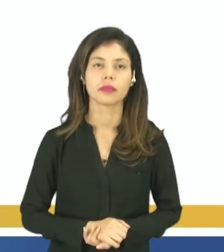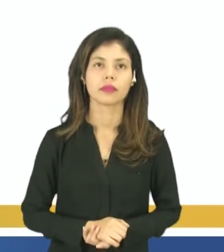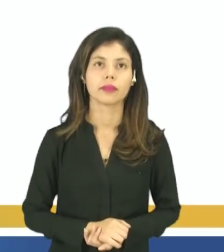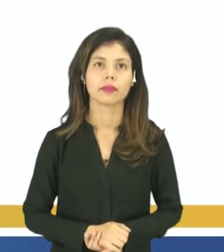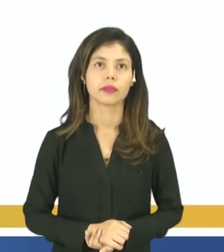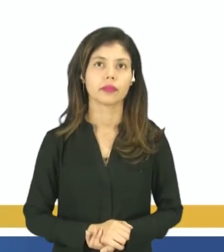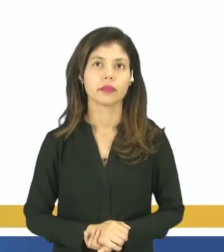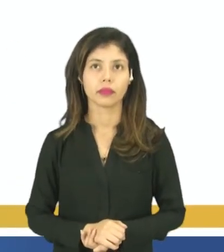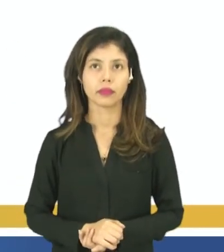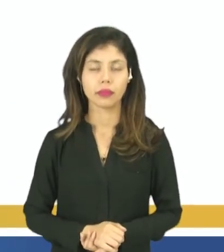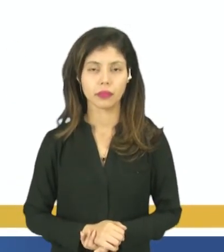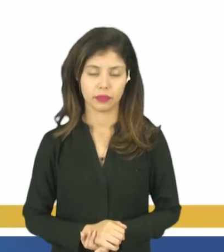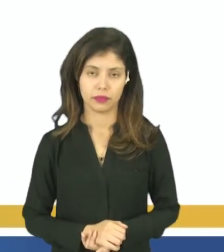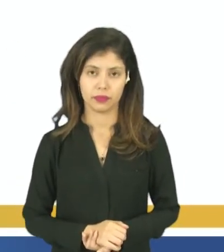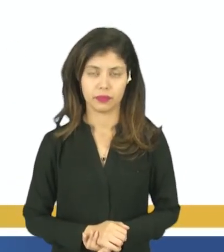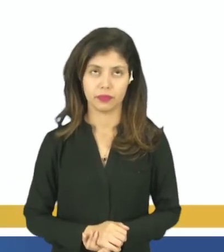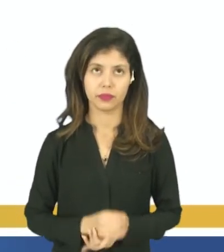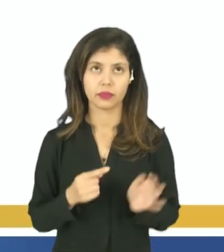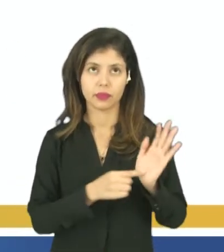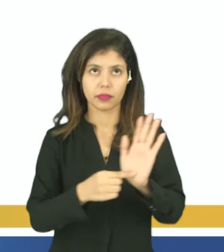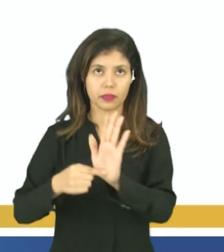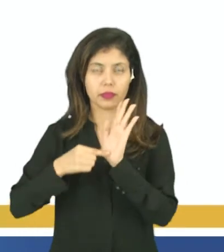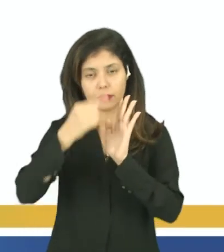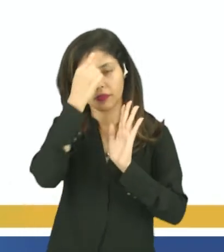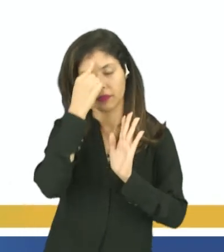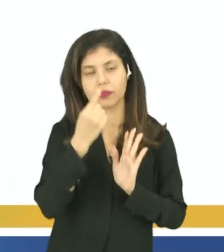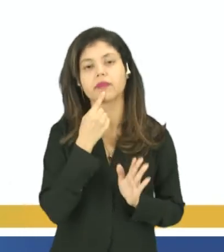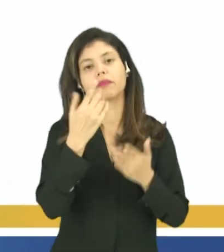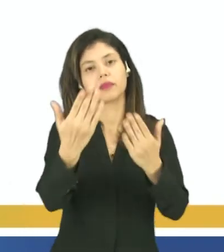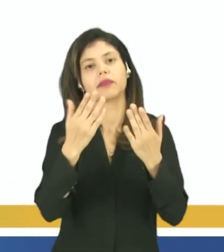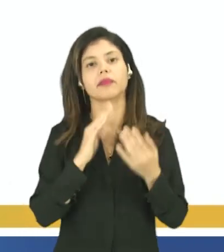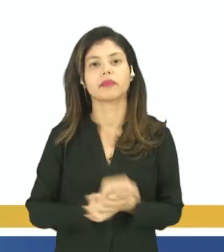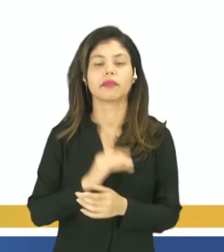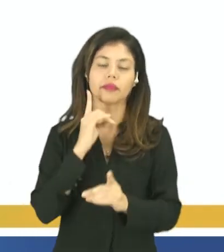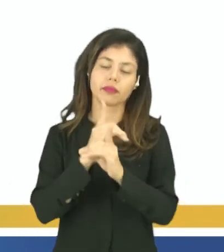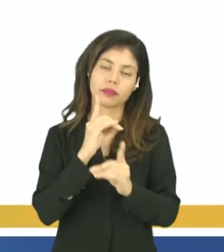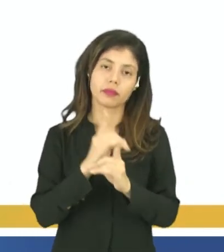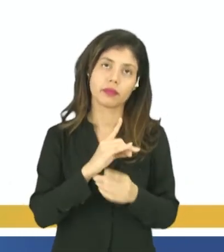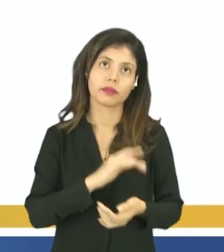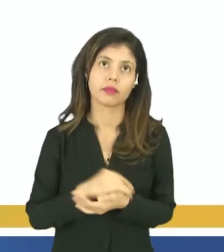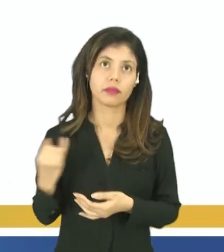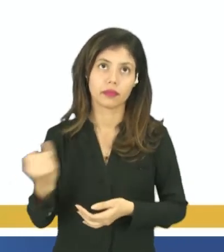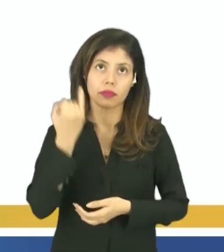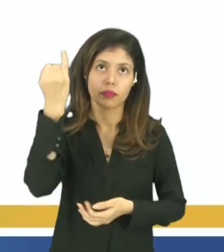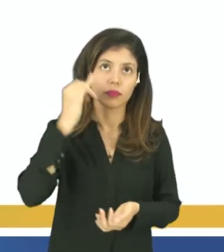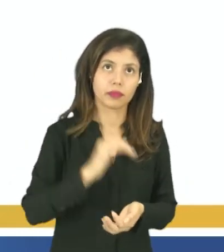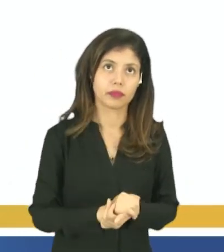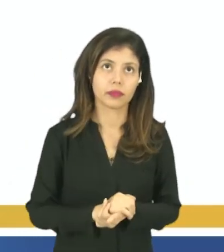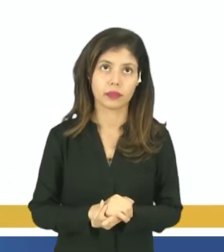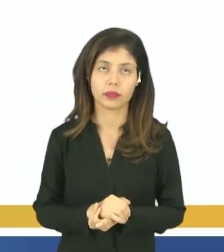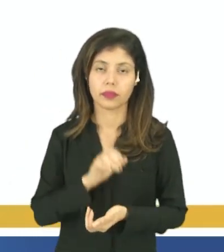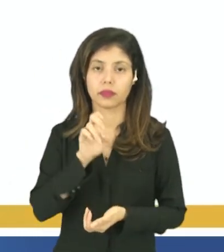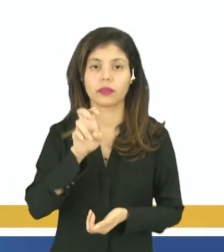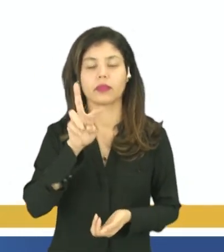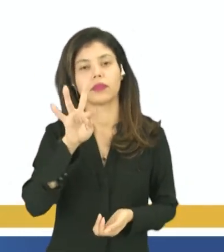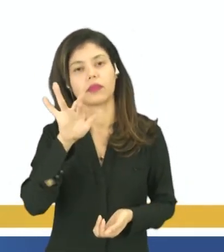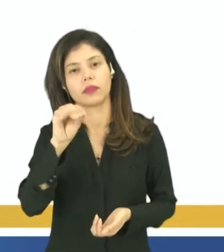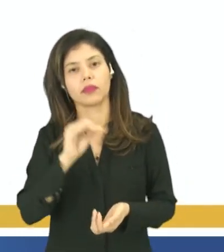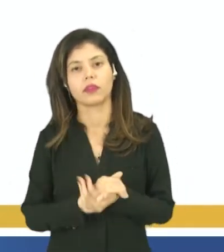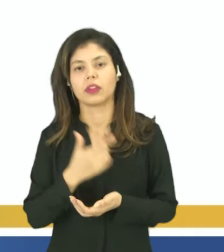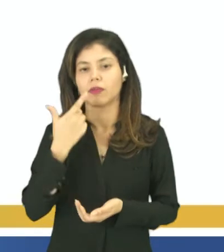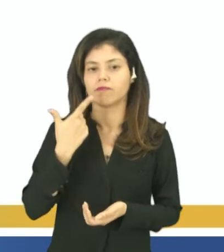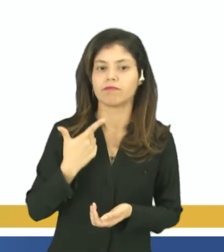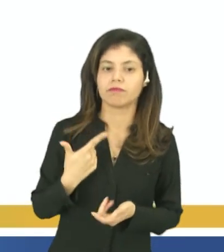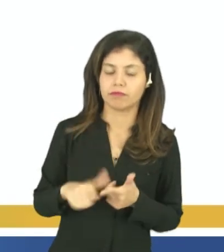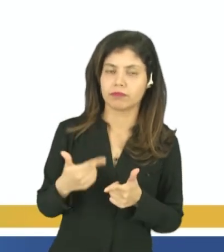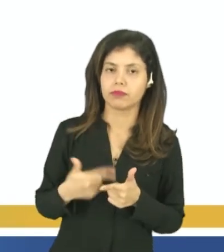E aí a gente mostra essa imagem aí para identificar principais eventos que trouxeram